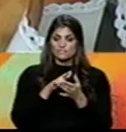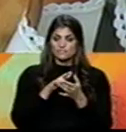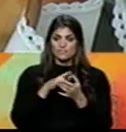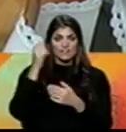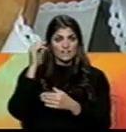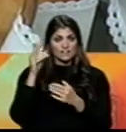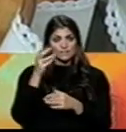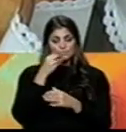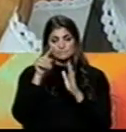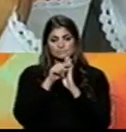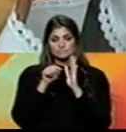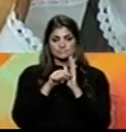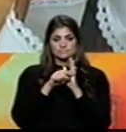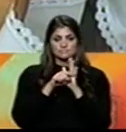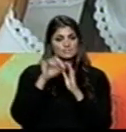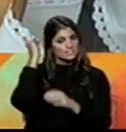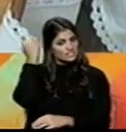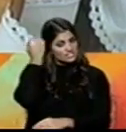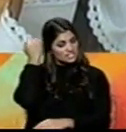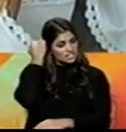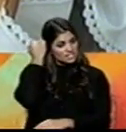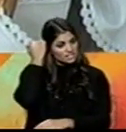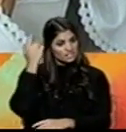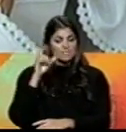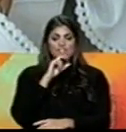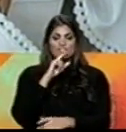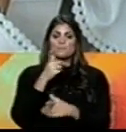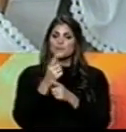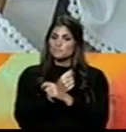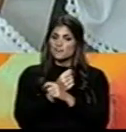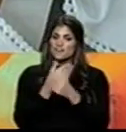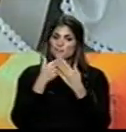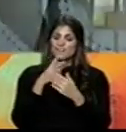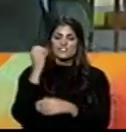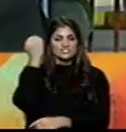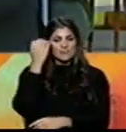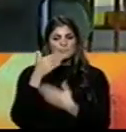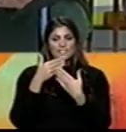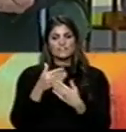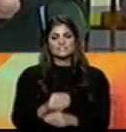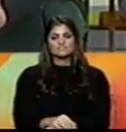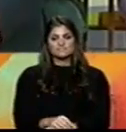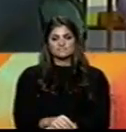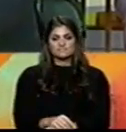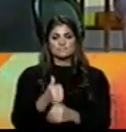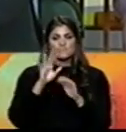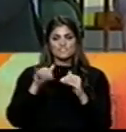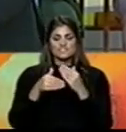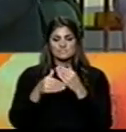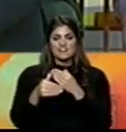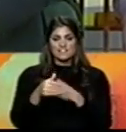Cristina Manso Preto, que está disponível para compra, como é evidente. Obrigado, Cristina. Obrigada. Obrigado. Bom fim de semana a